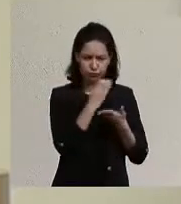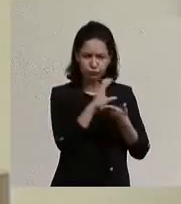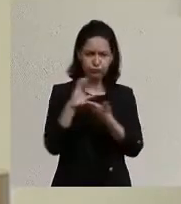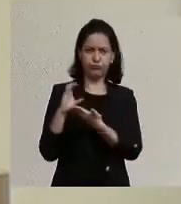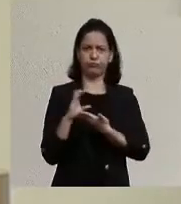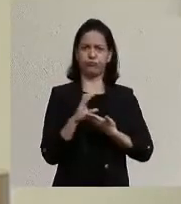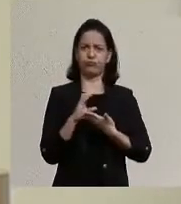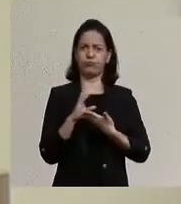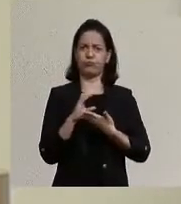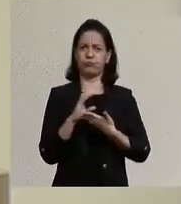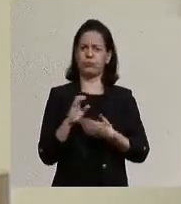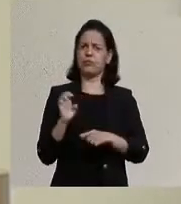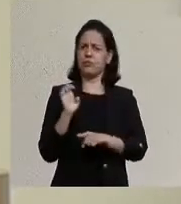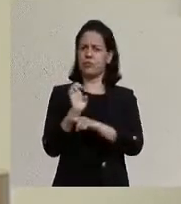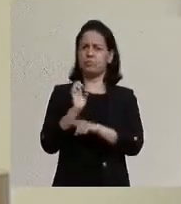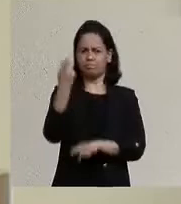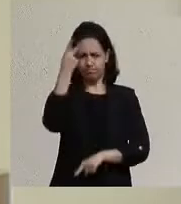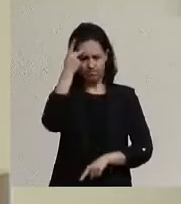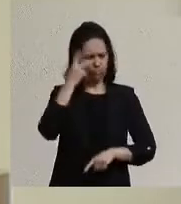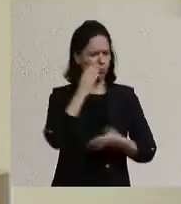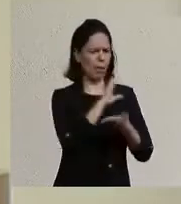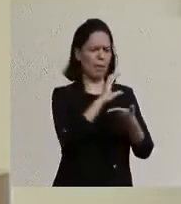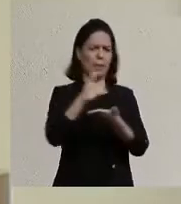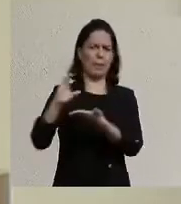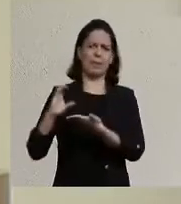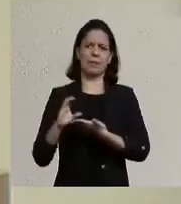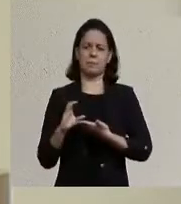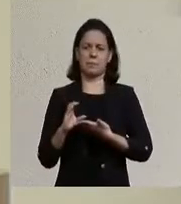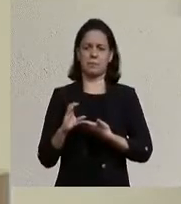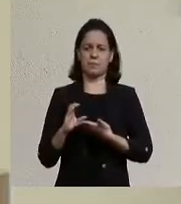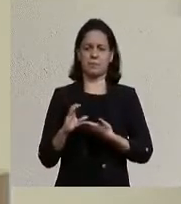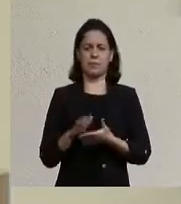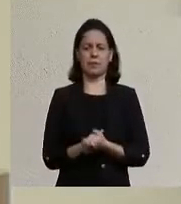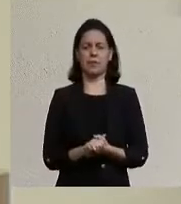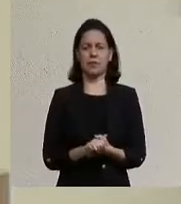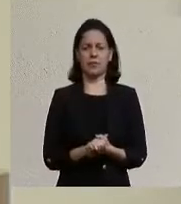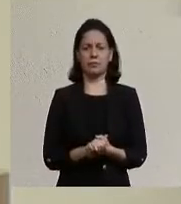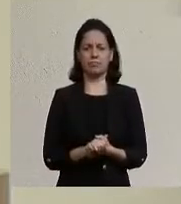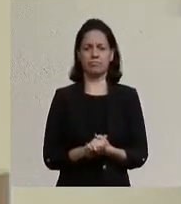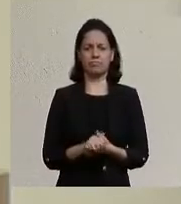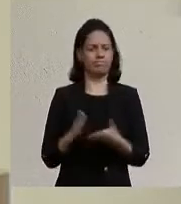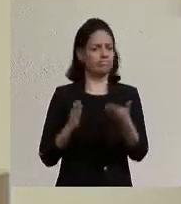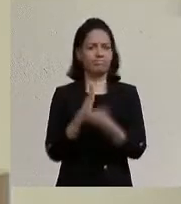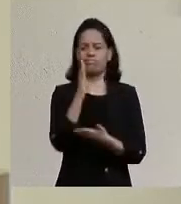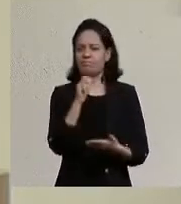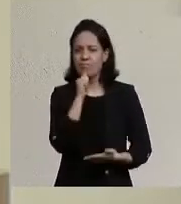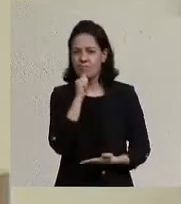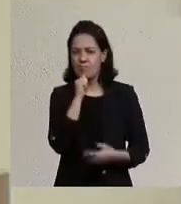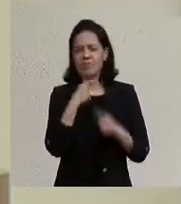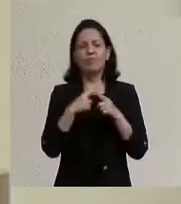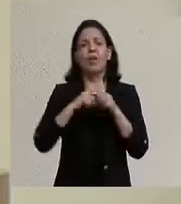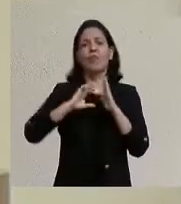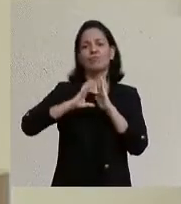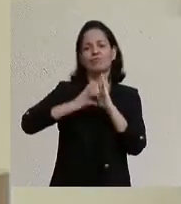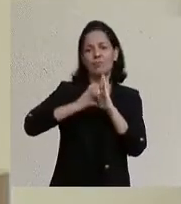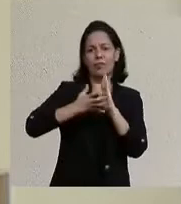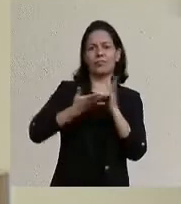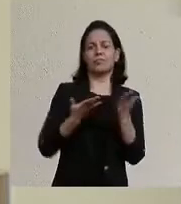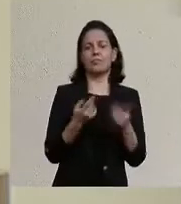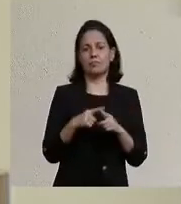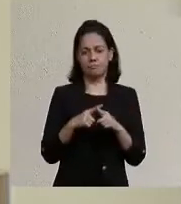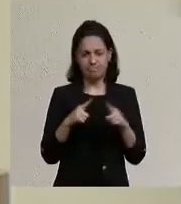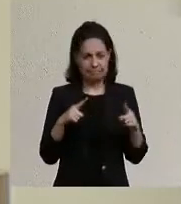nesse estado de São Paulo acabou não vencer nas eleições por conta de partido foi bem votado